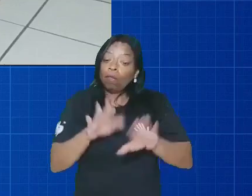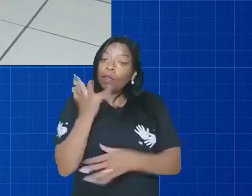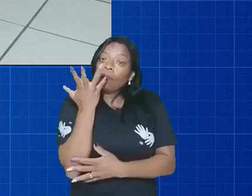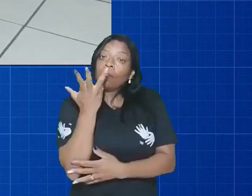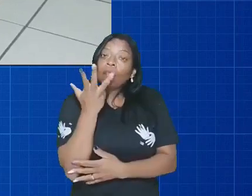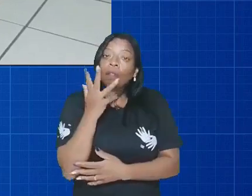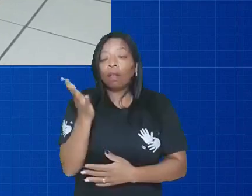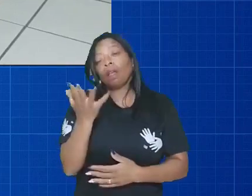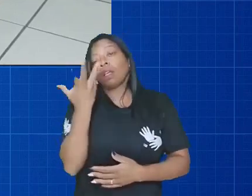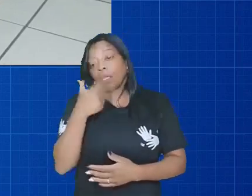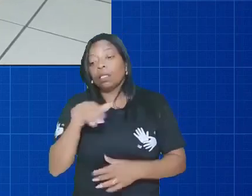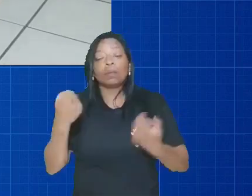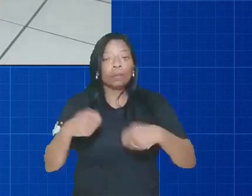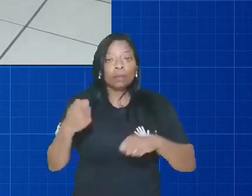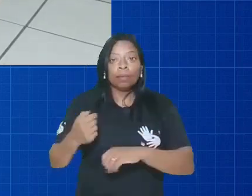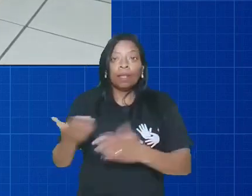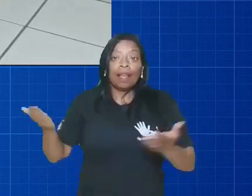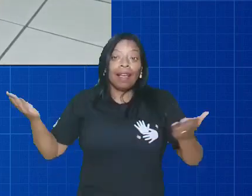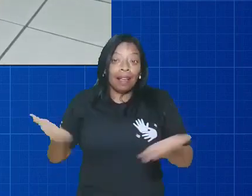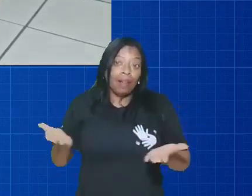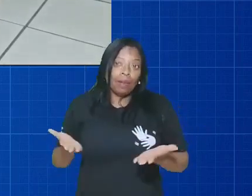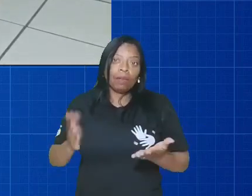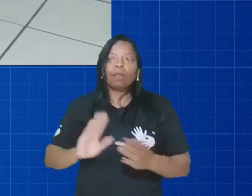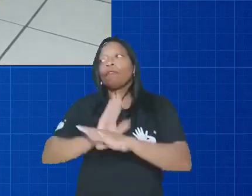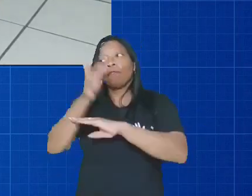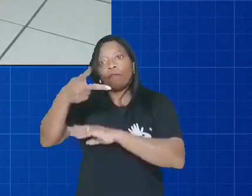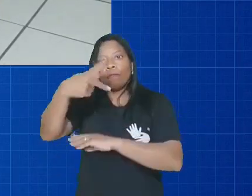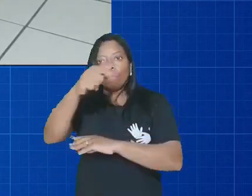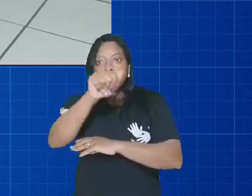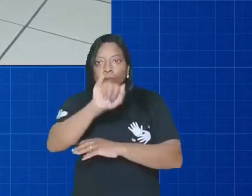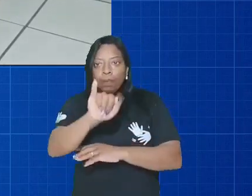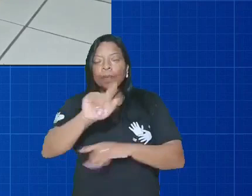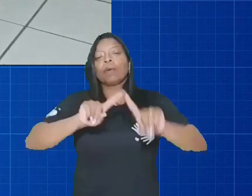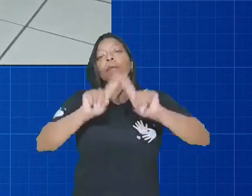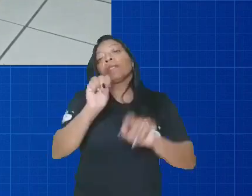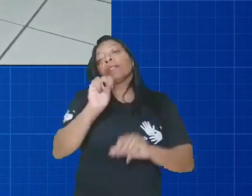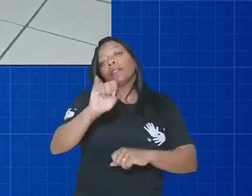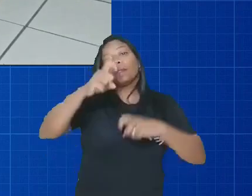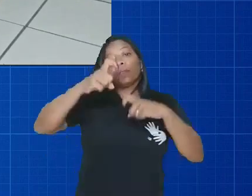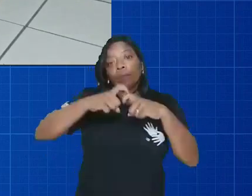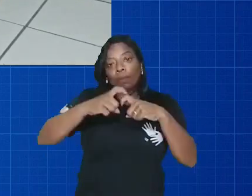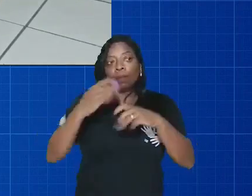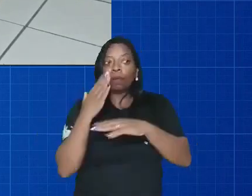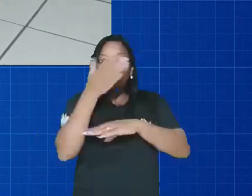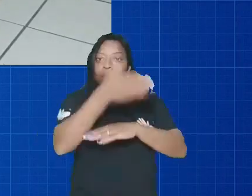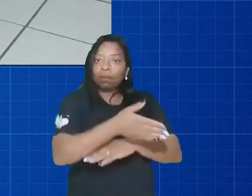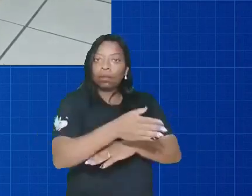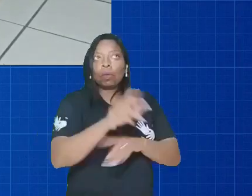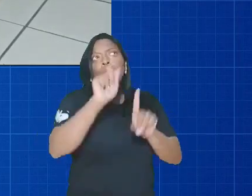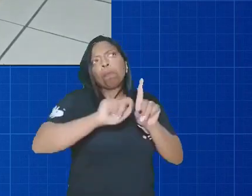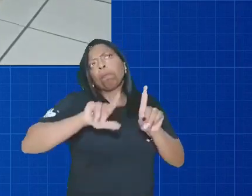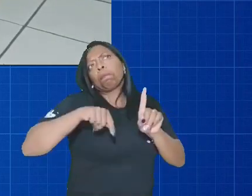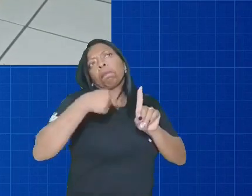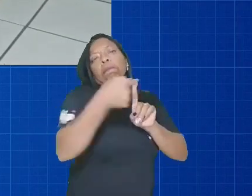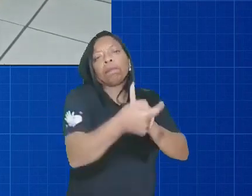1 mês, né, ou até mais tempo, mas que deixe agendado na unidade de saúde essa continuidade do